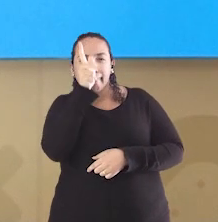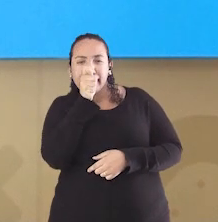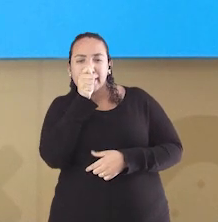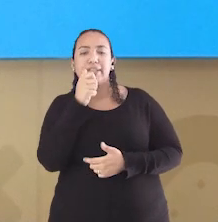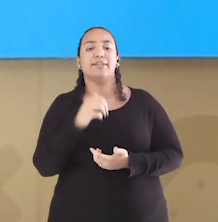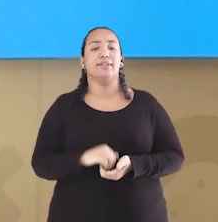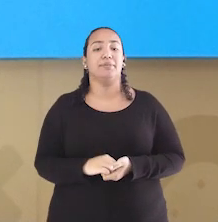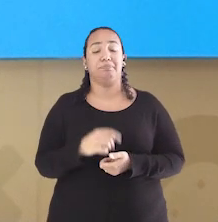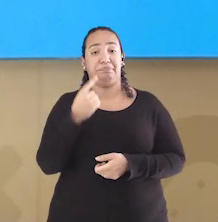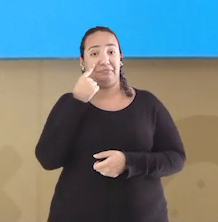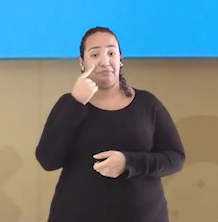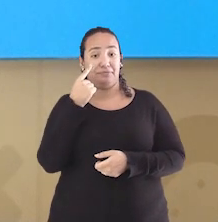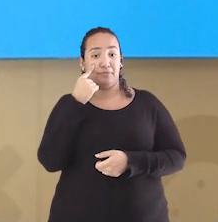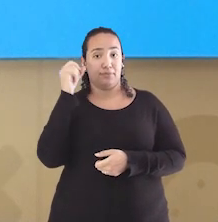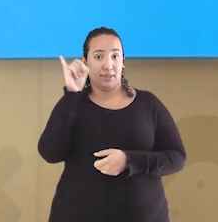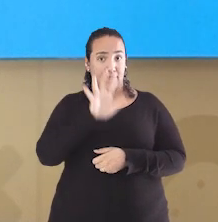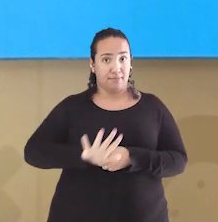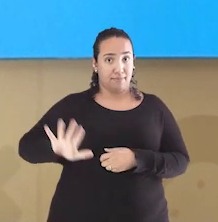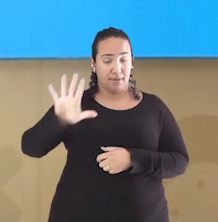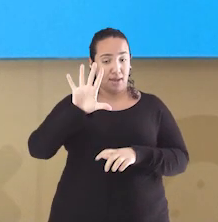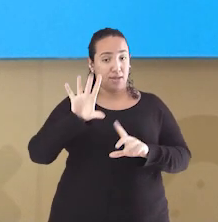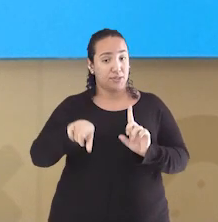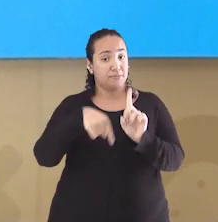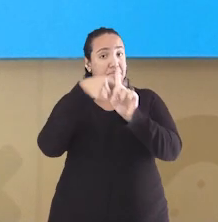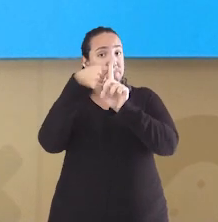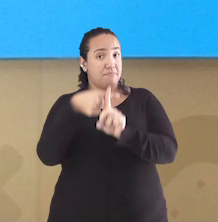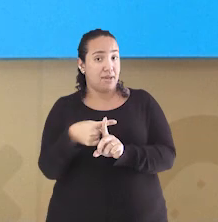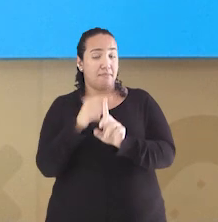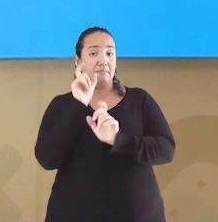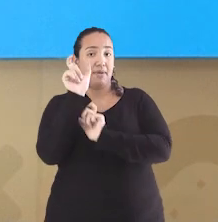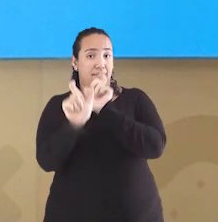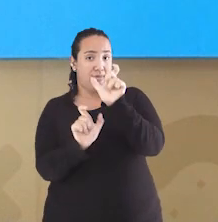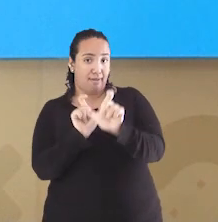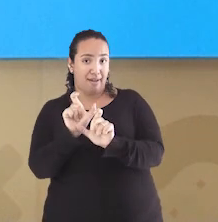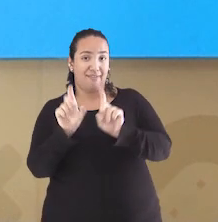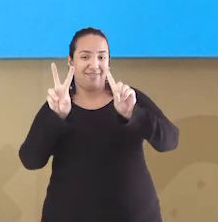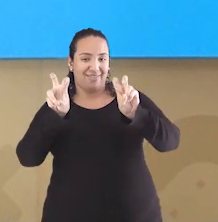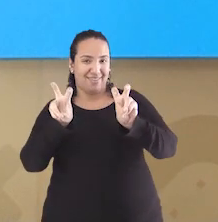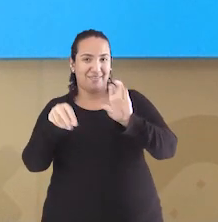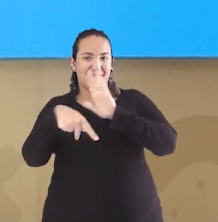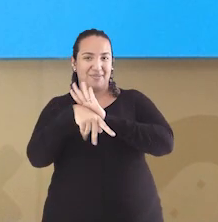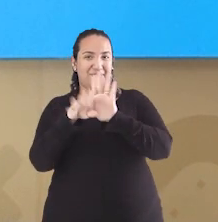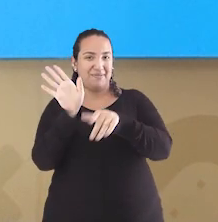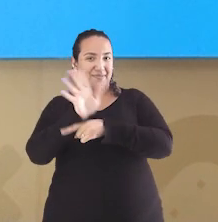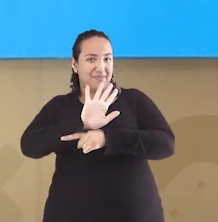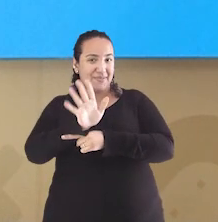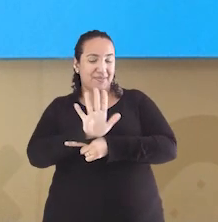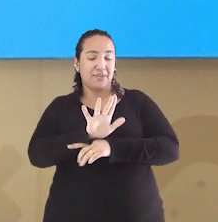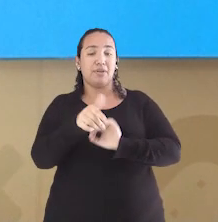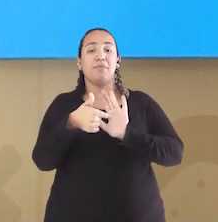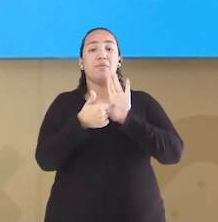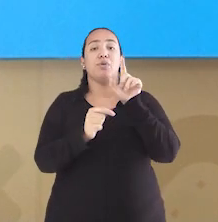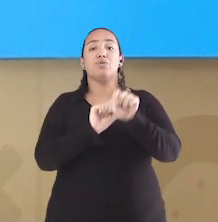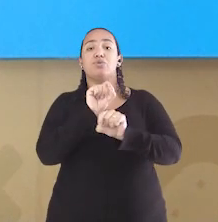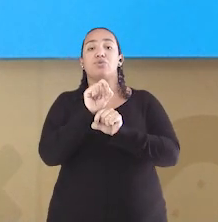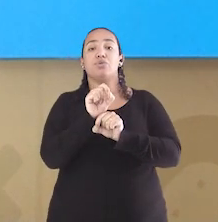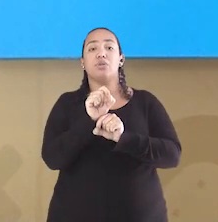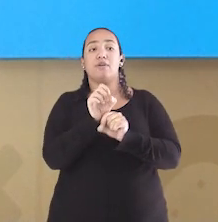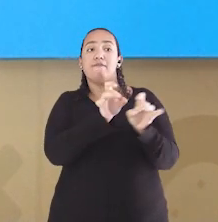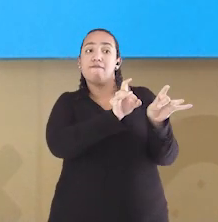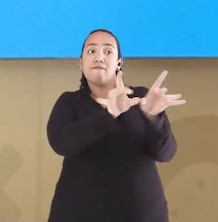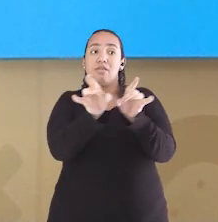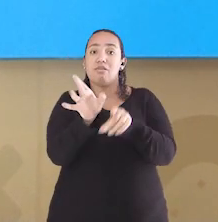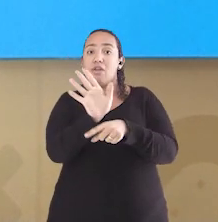que essas imagens, essa composição, as imagens junto com as palavras, o título do filme, auxilia para a venda